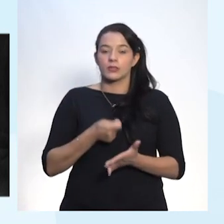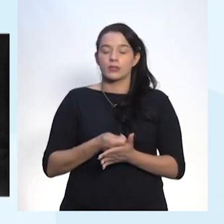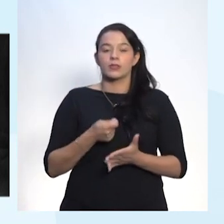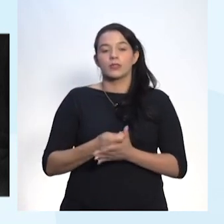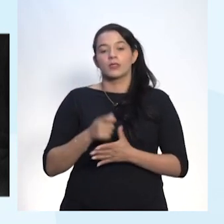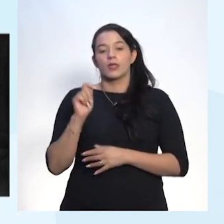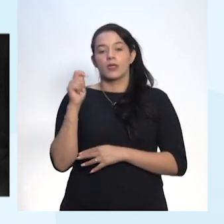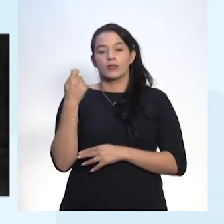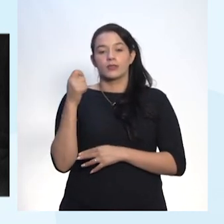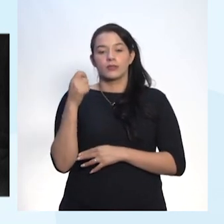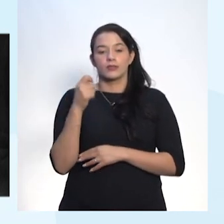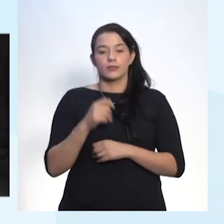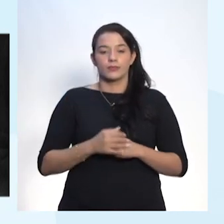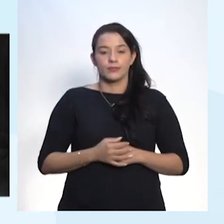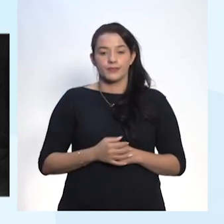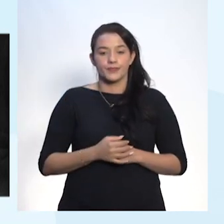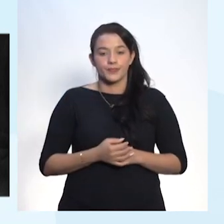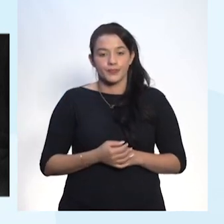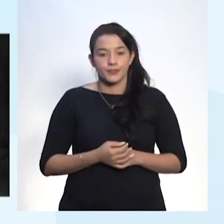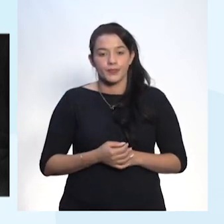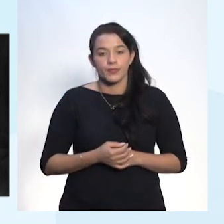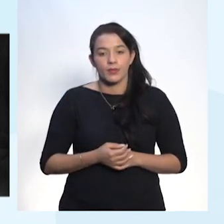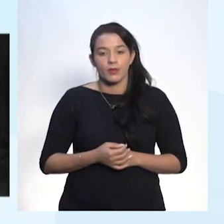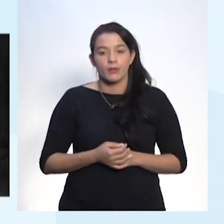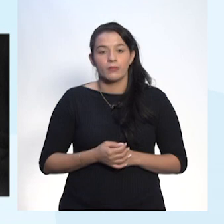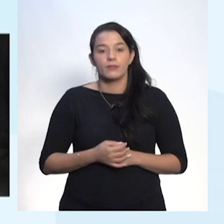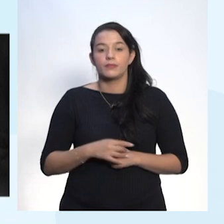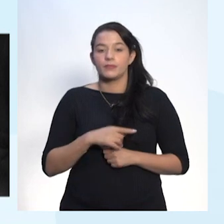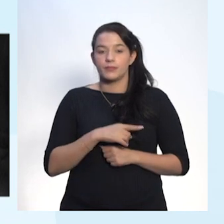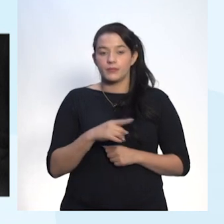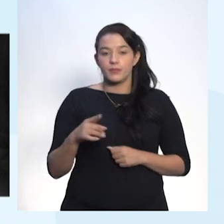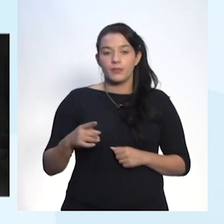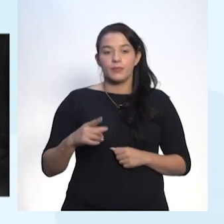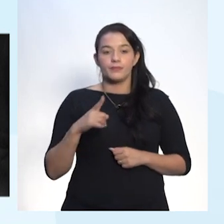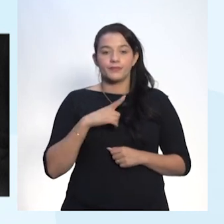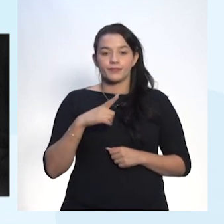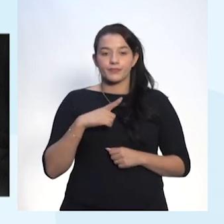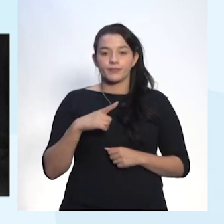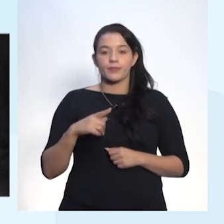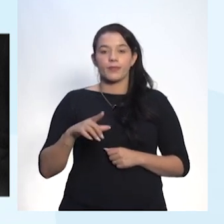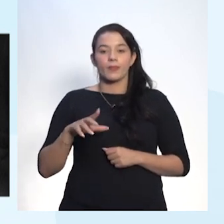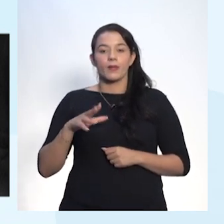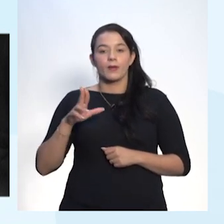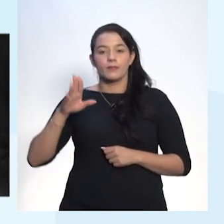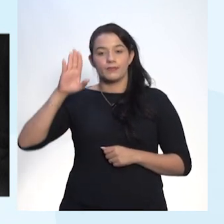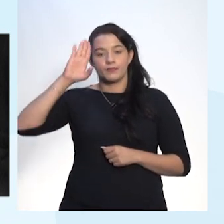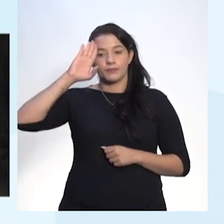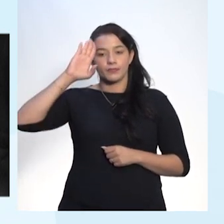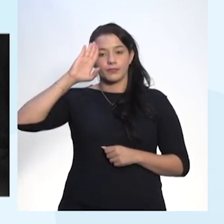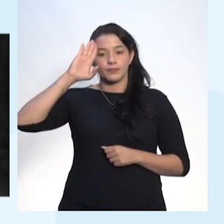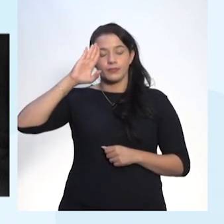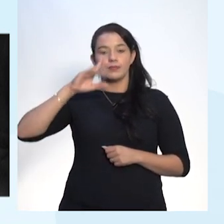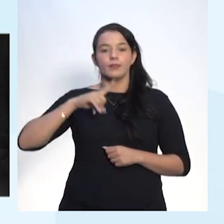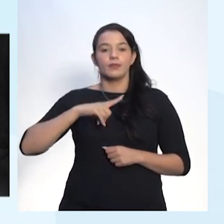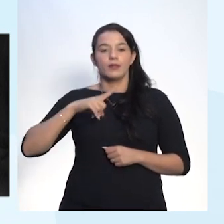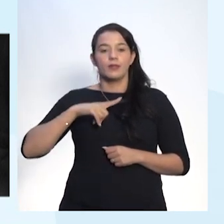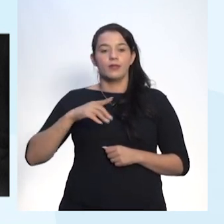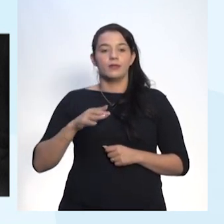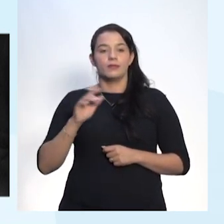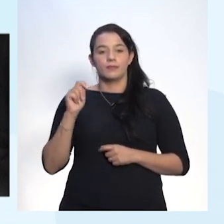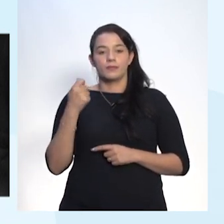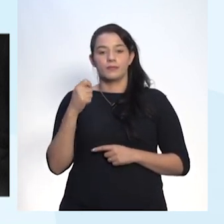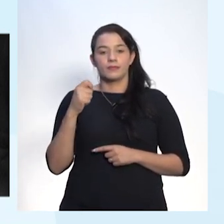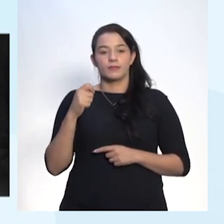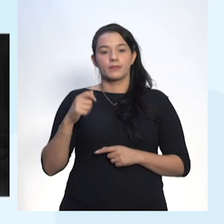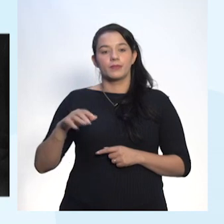do peronismo, né, com a questão da ditadura civil-militar. Então, presidente da Argentina,